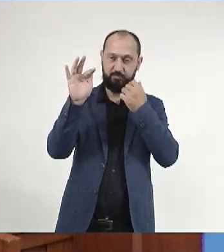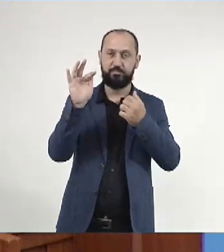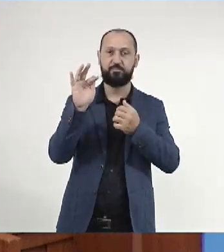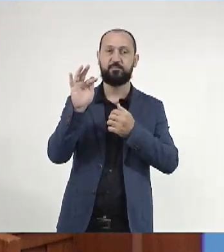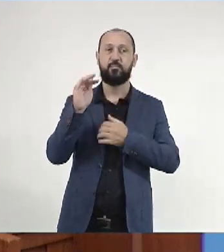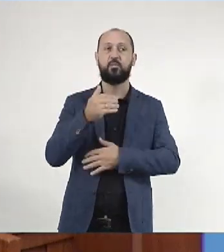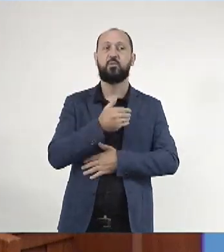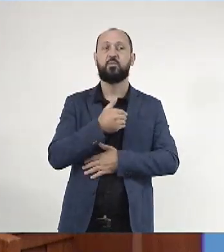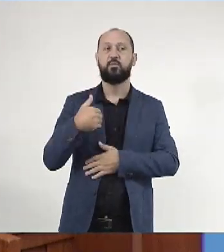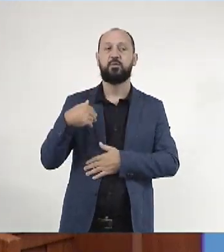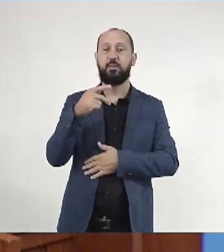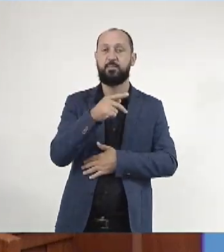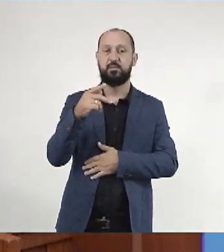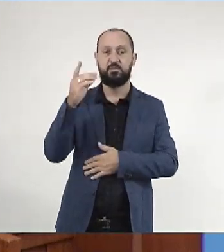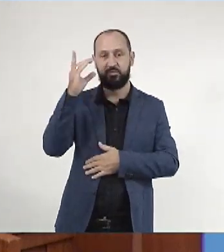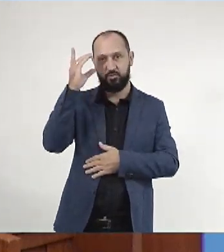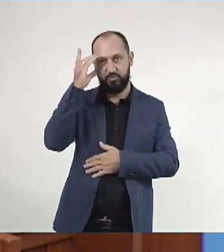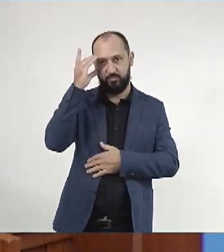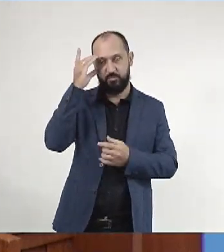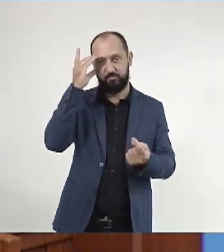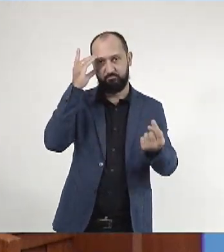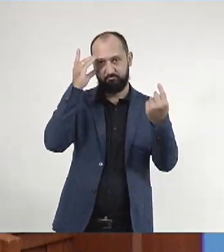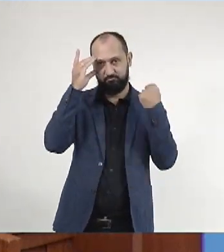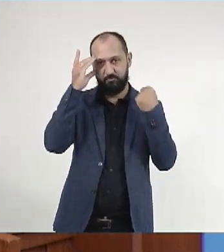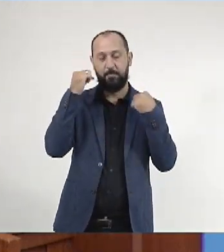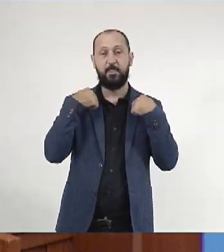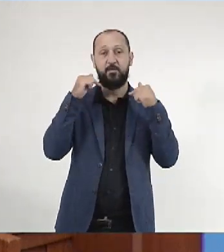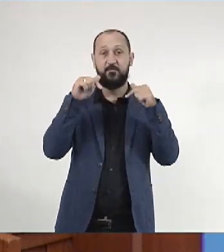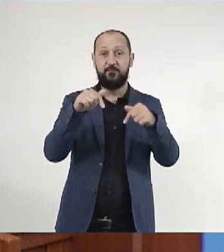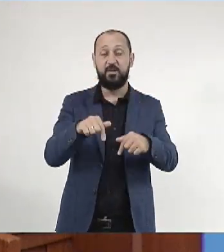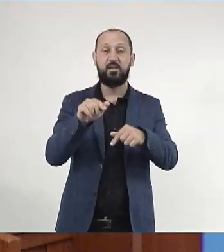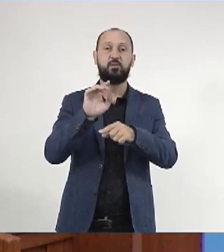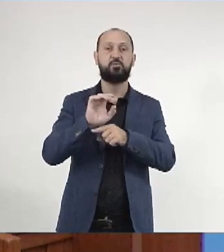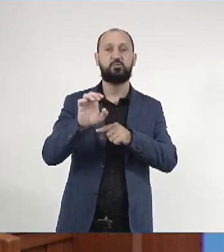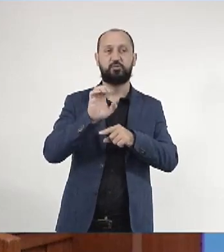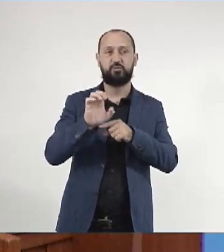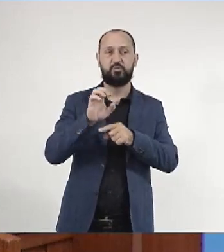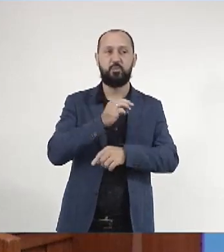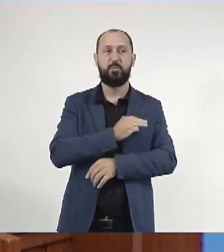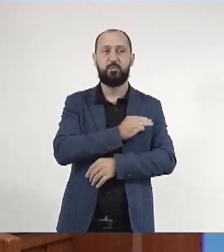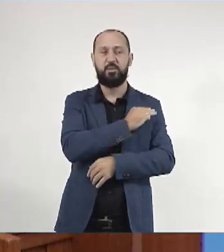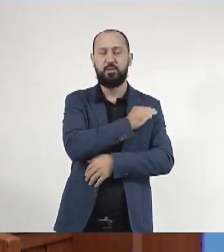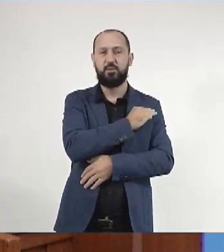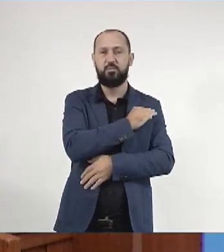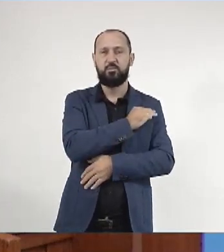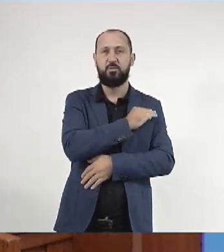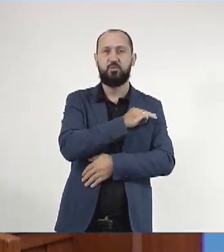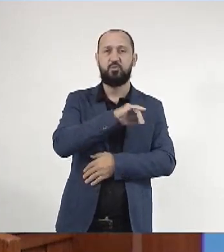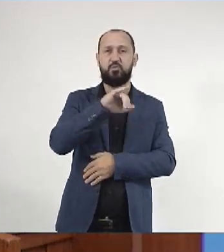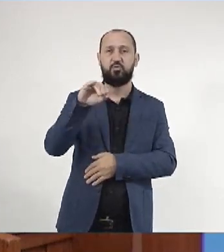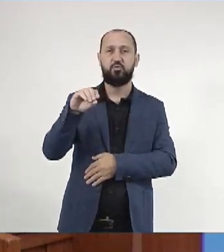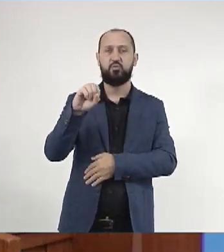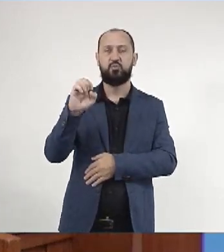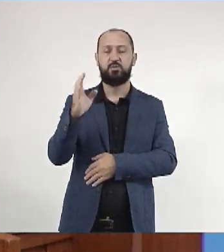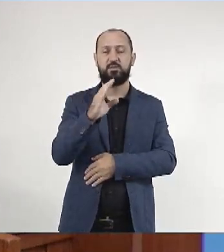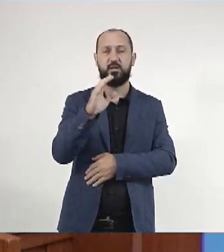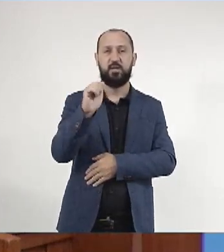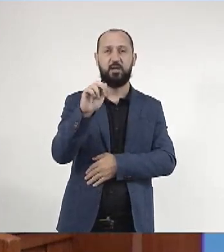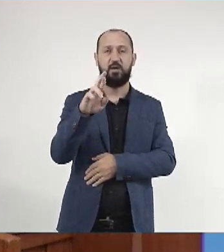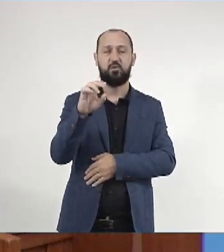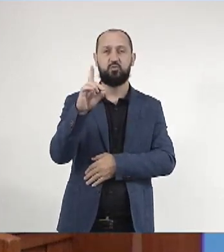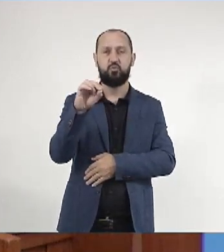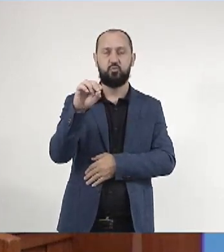época, governo da presidenta Dilma, esteve aqui no Estado o ministro José Eduardo